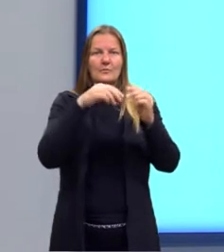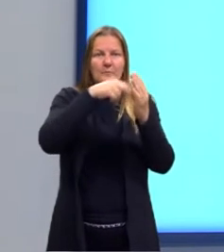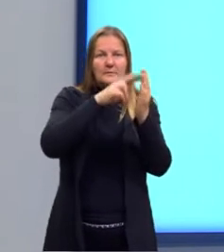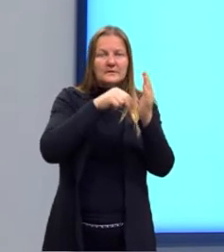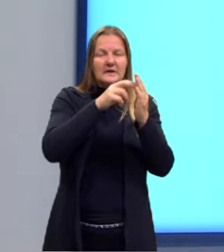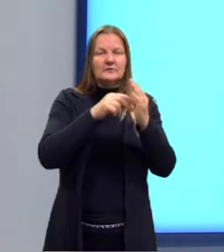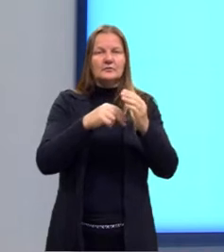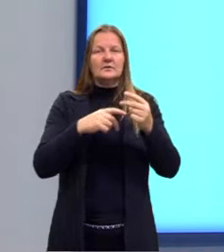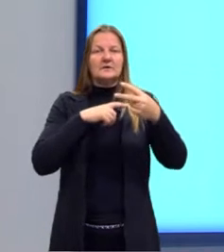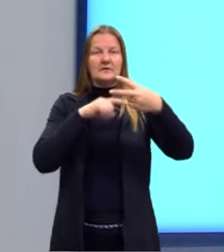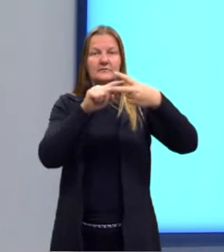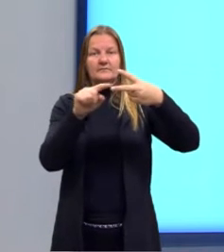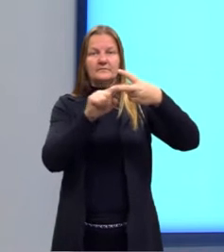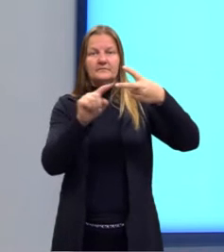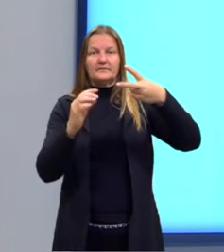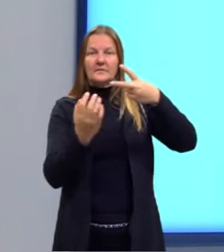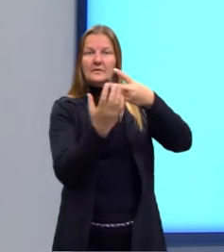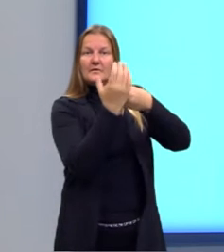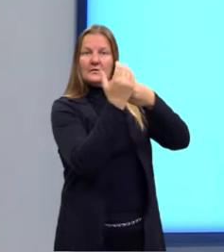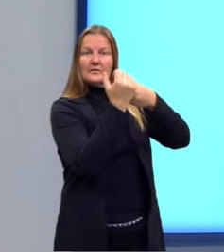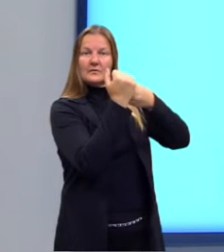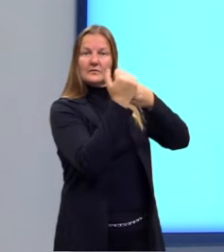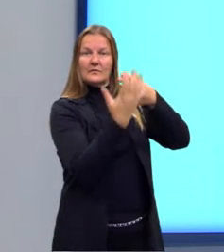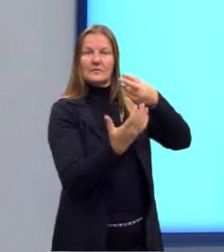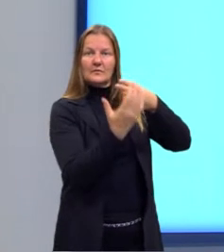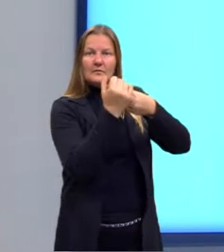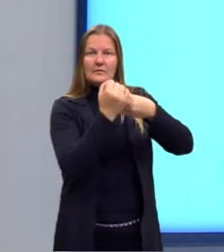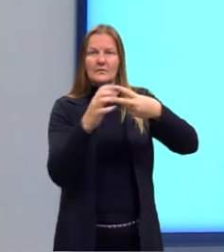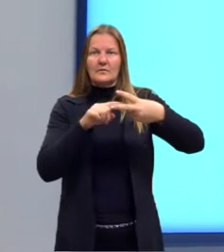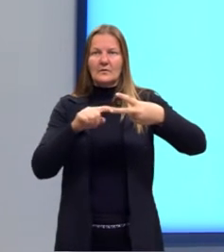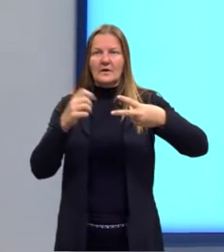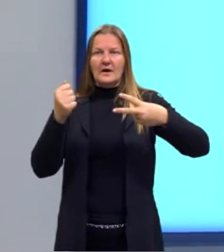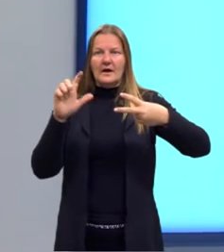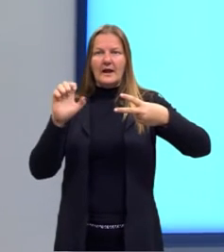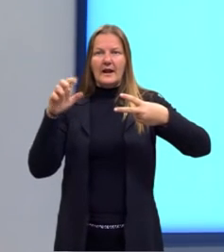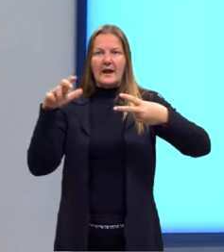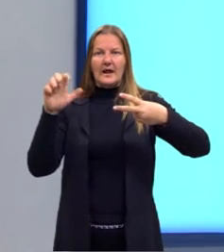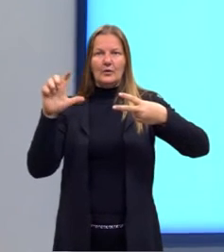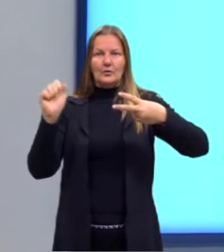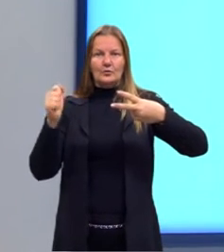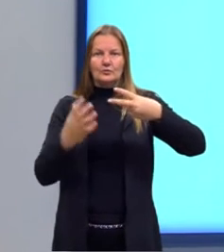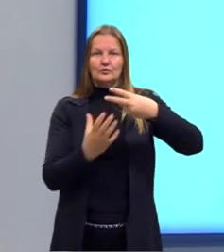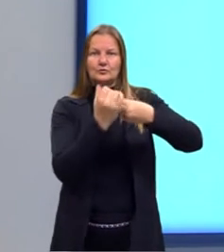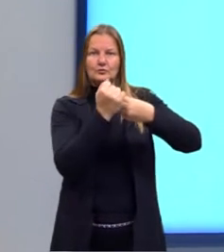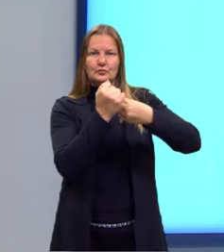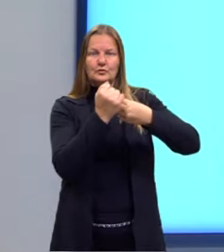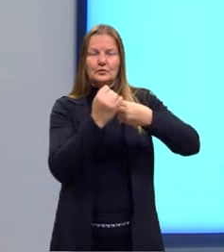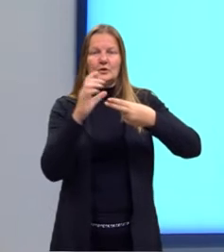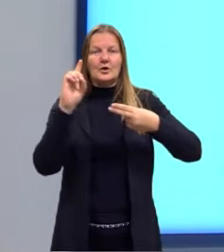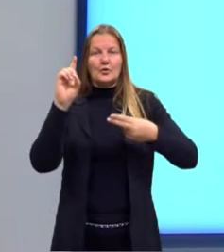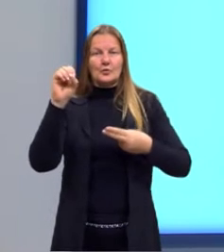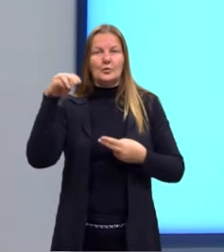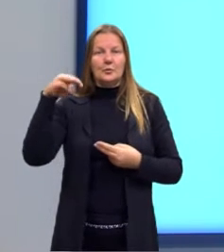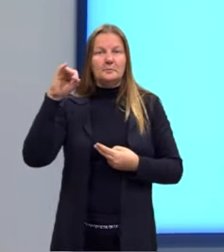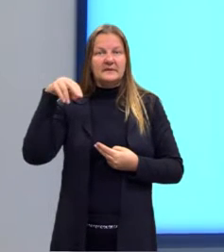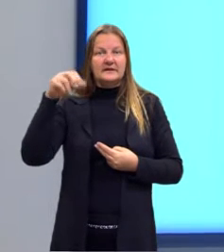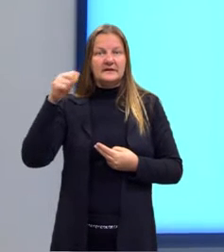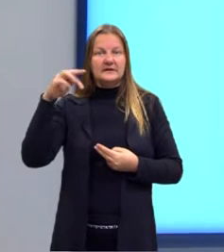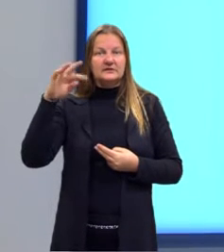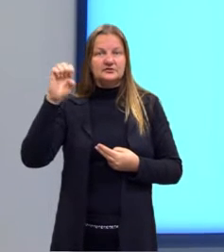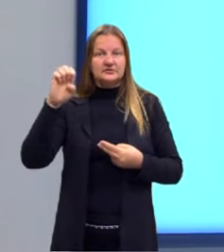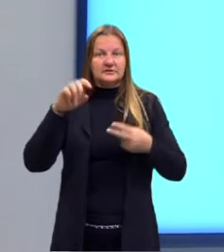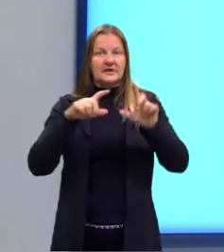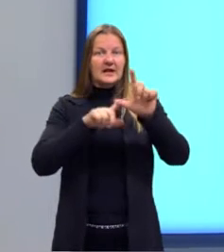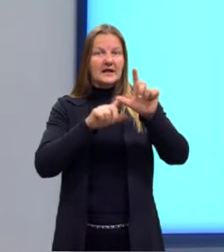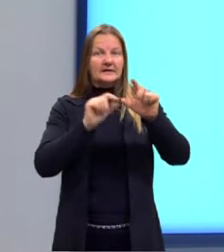que é representado por uma letra maiúscula nesse caso a né o famoso azão ou um